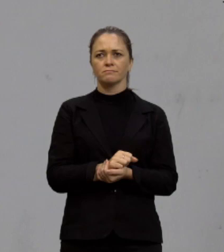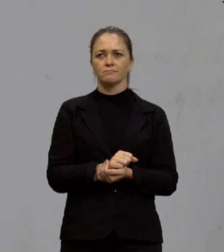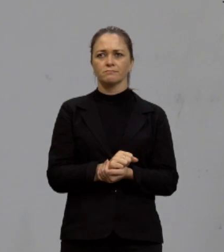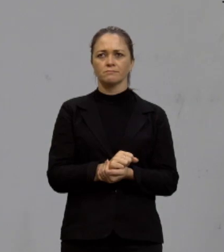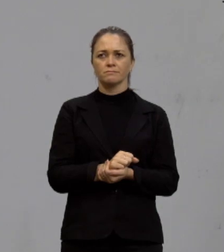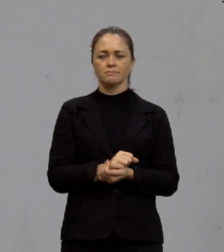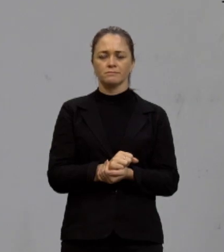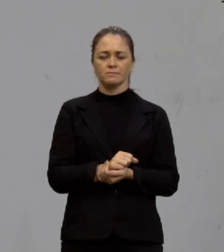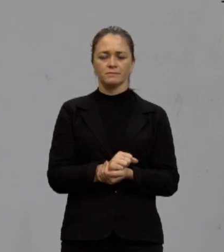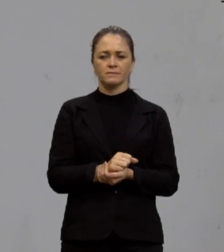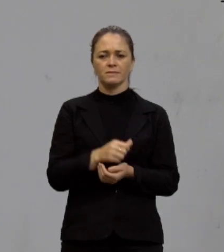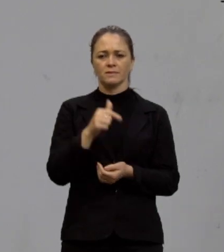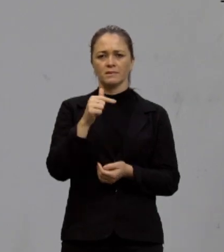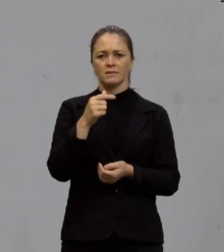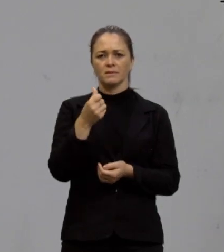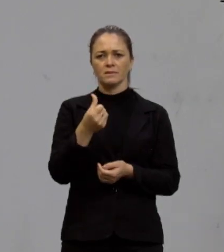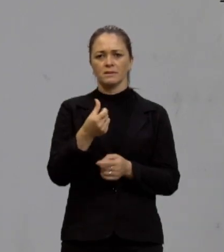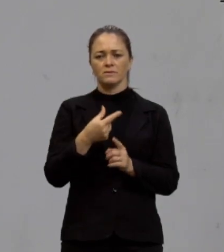76.